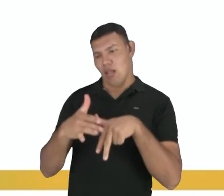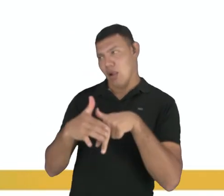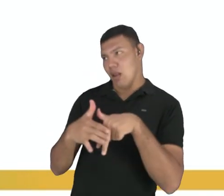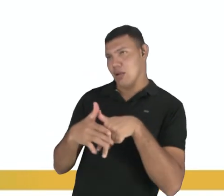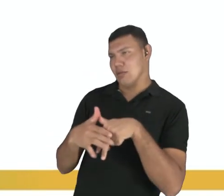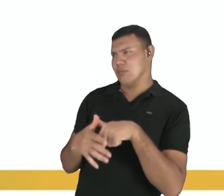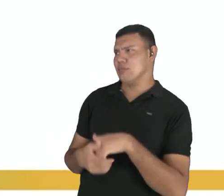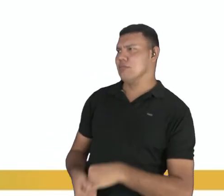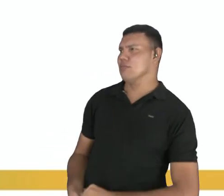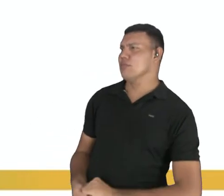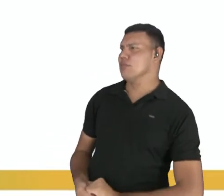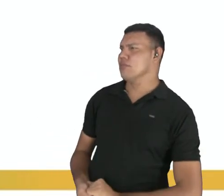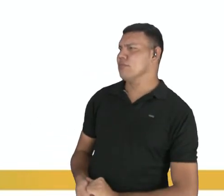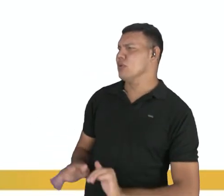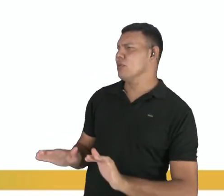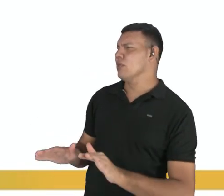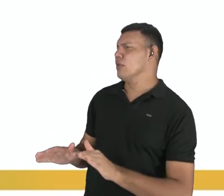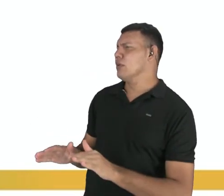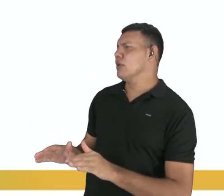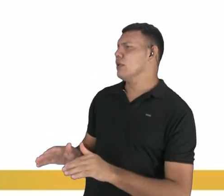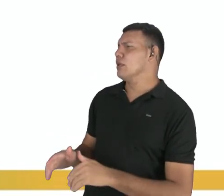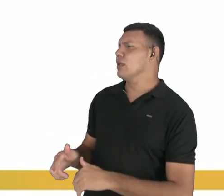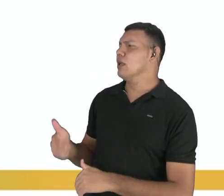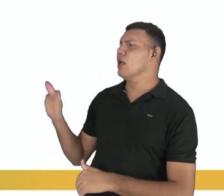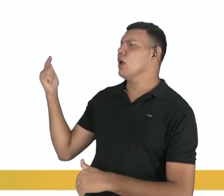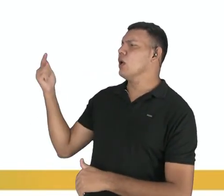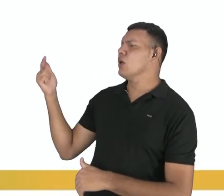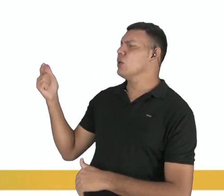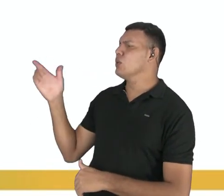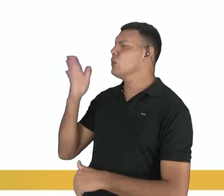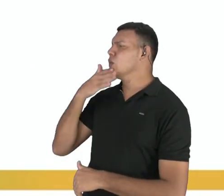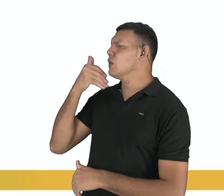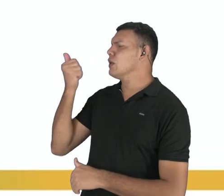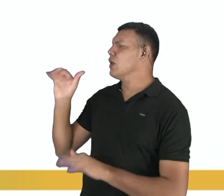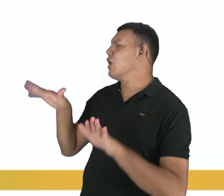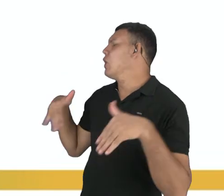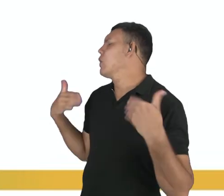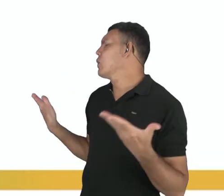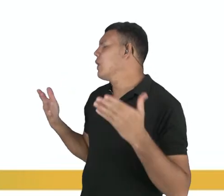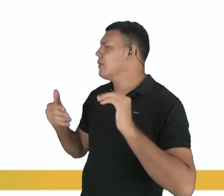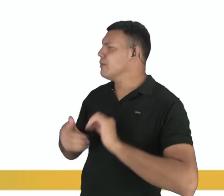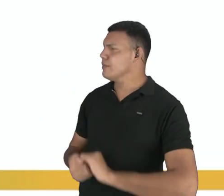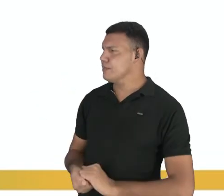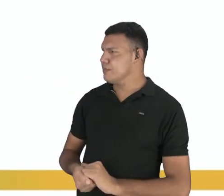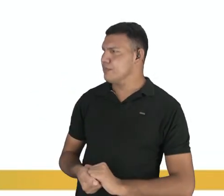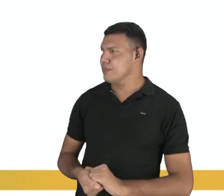pergunta: qual é a segunda melhor? What's the second best?